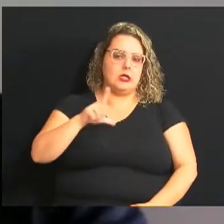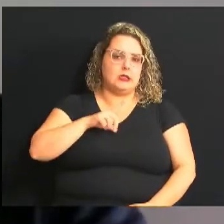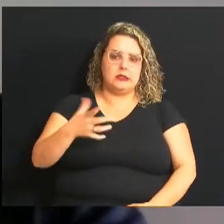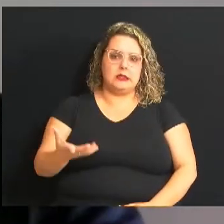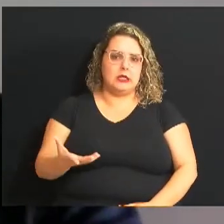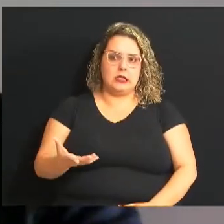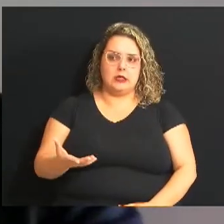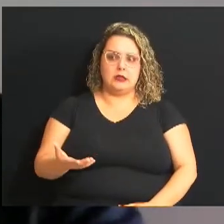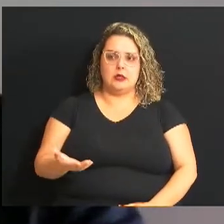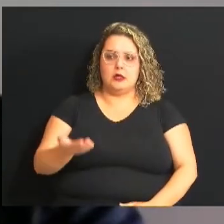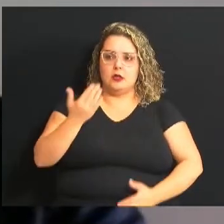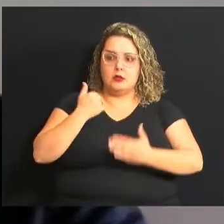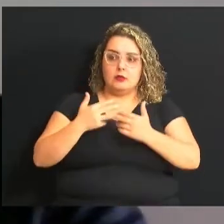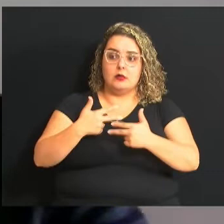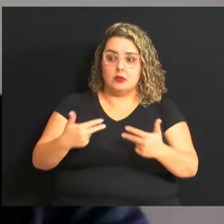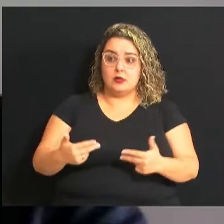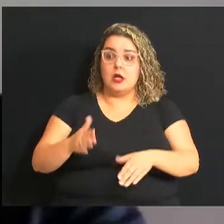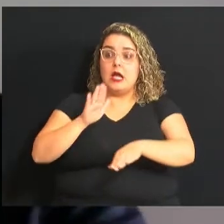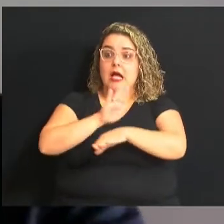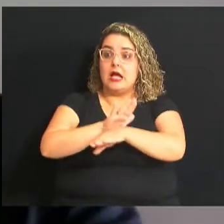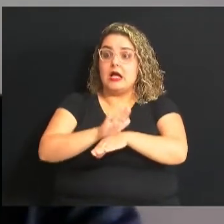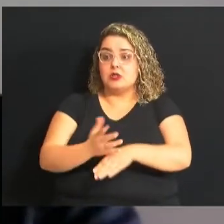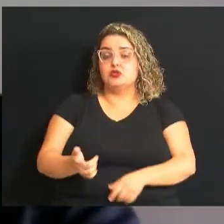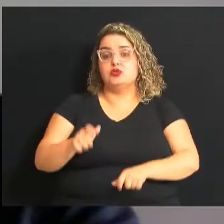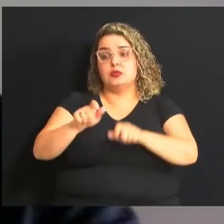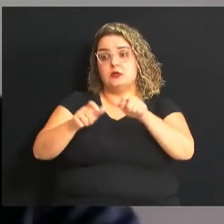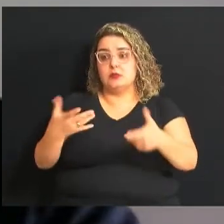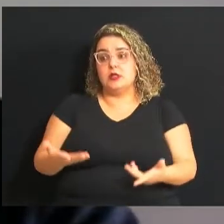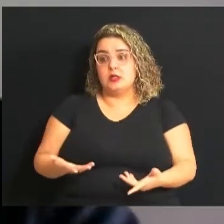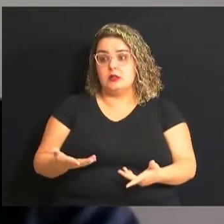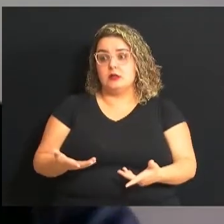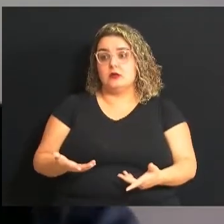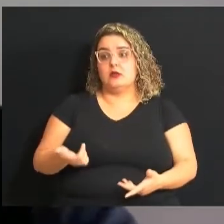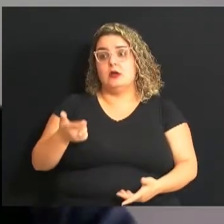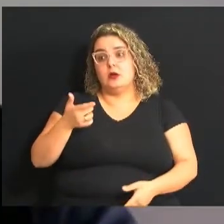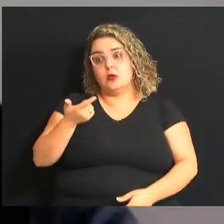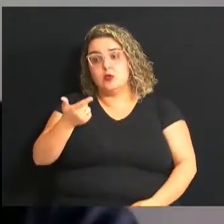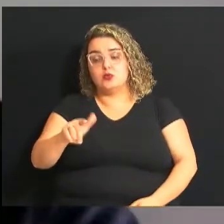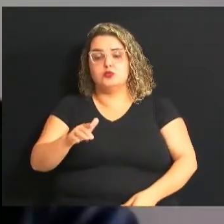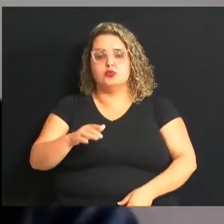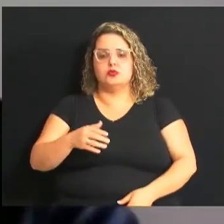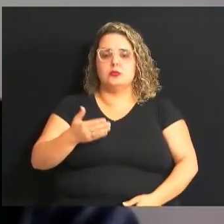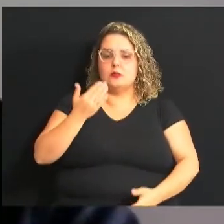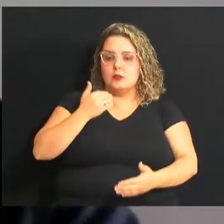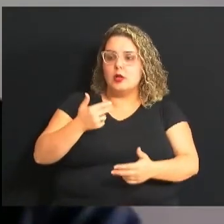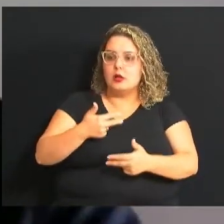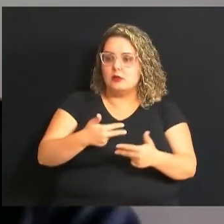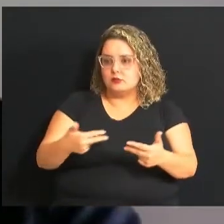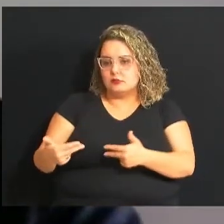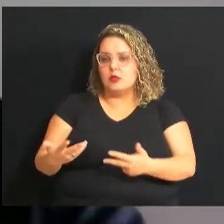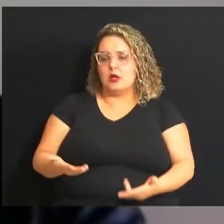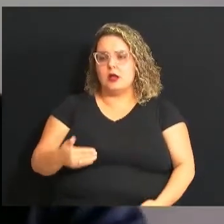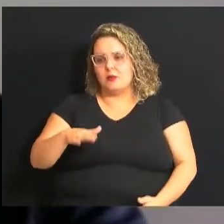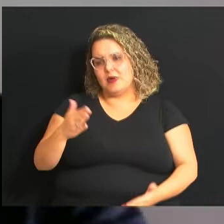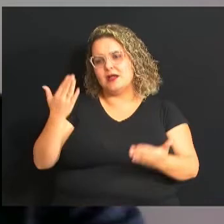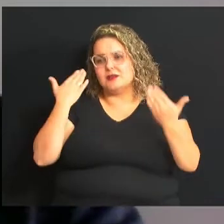refeição, ela ajuda a pessoa se manter na dieta, entendeu? Então, é algo mais pro psicológico